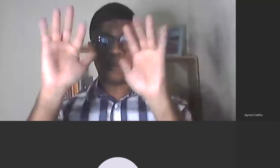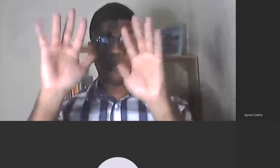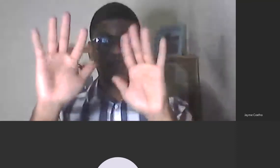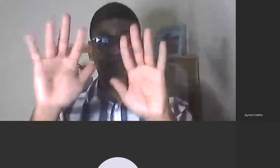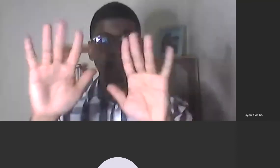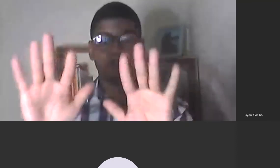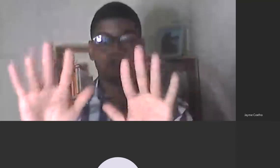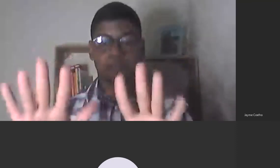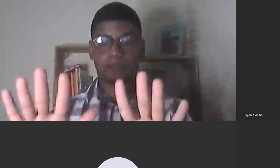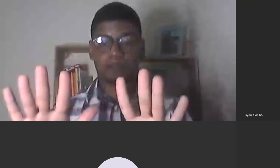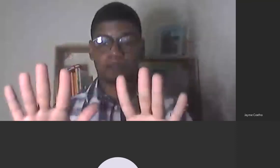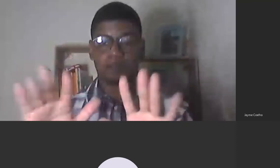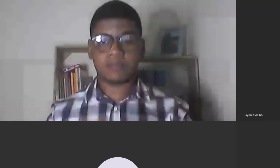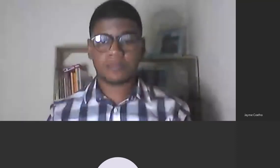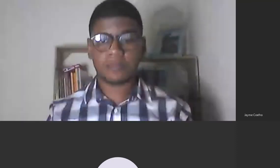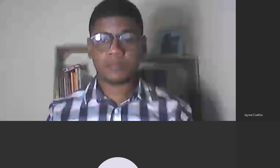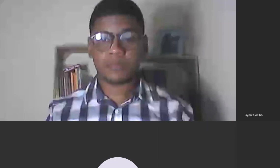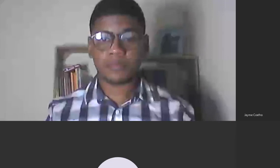Tá dando para acompanhar?